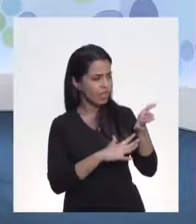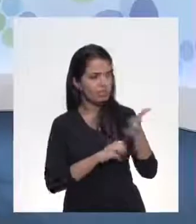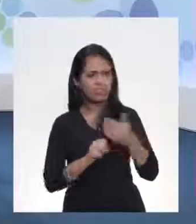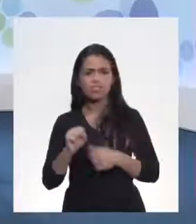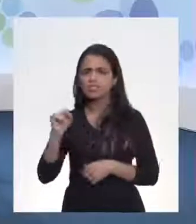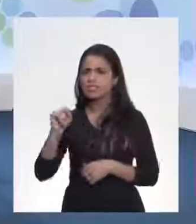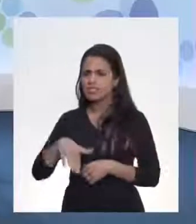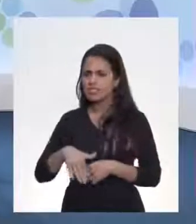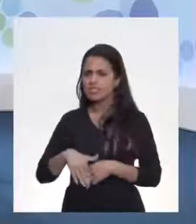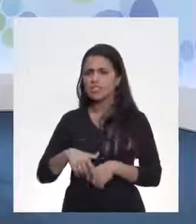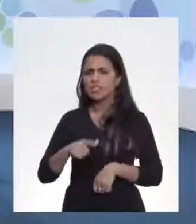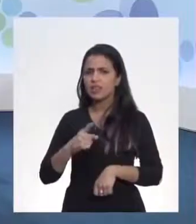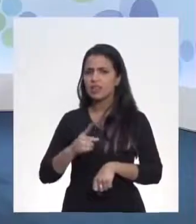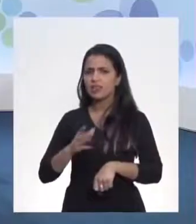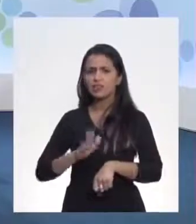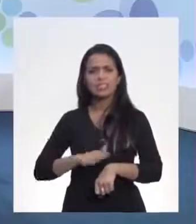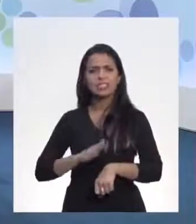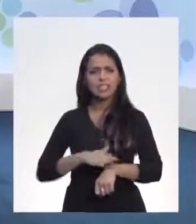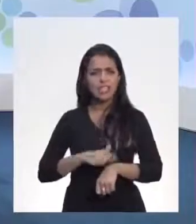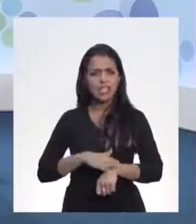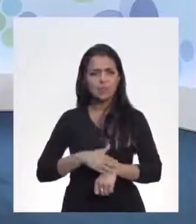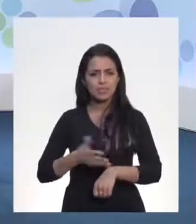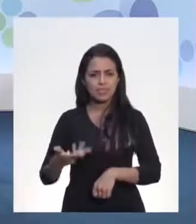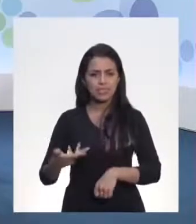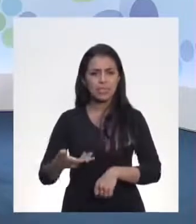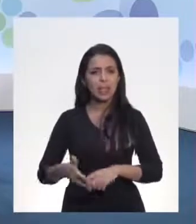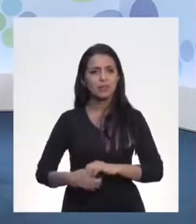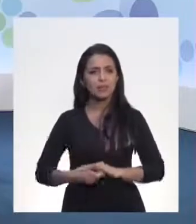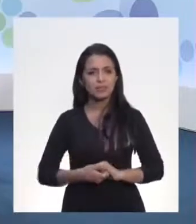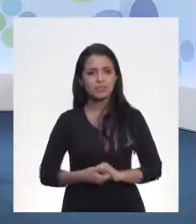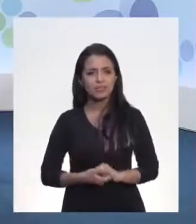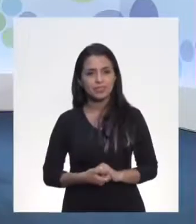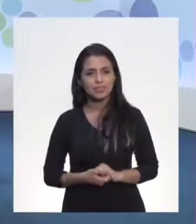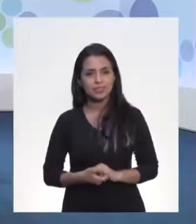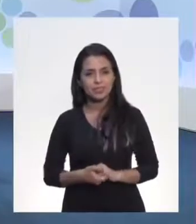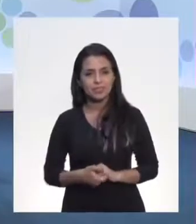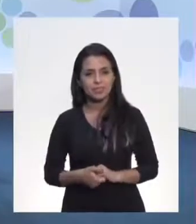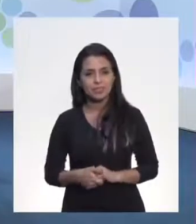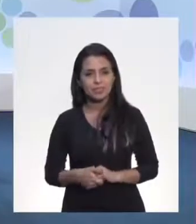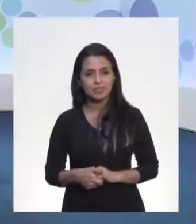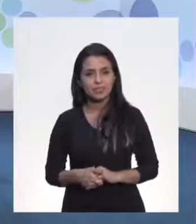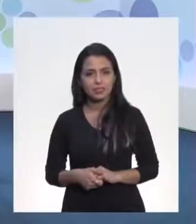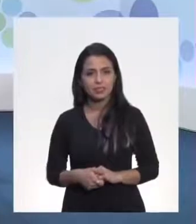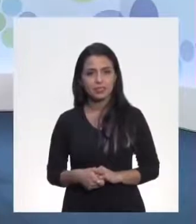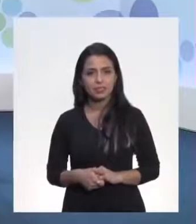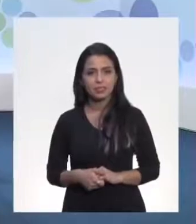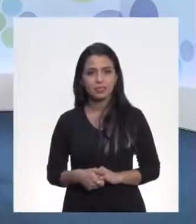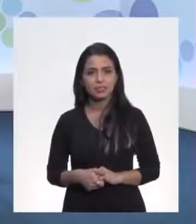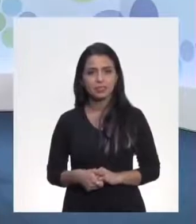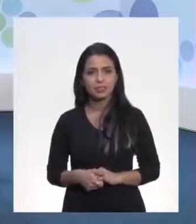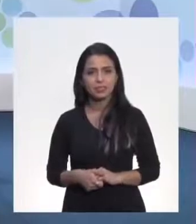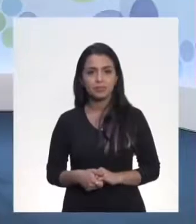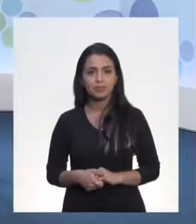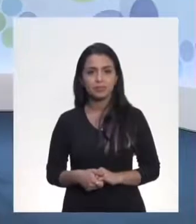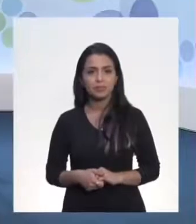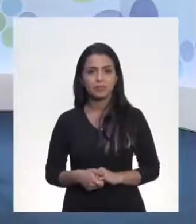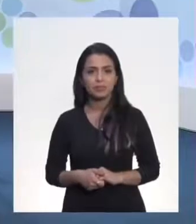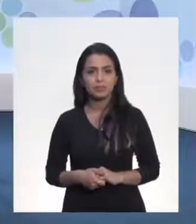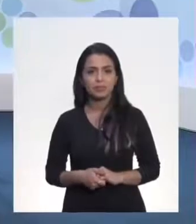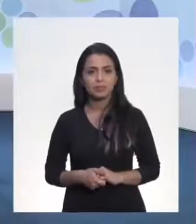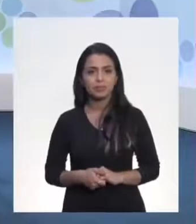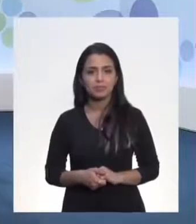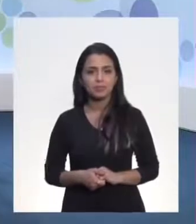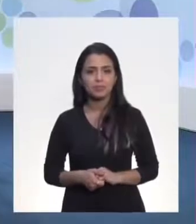por lá. conta do tempo. Bora lá, é aqui, não Vai. é, gente? Oh, meu Deus do céu, a gente está em 3 minutos. Aê! Aqui, tá. Beleza. Tá.